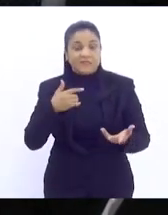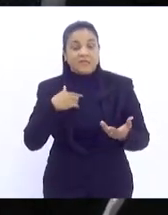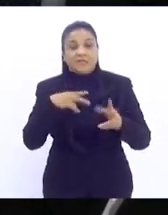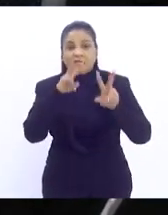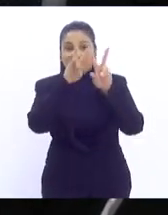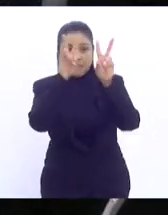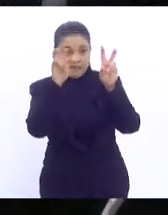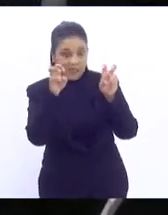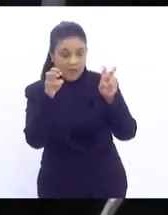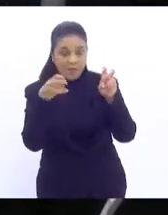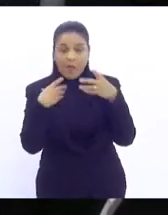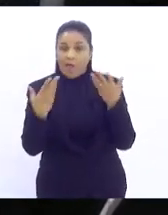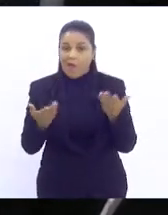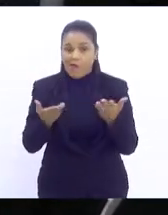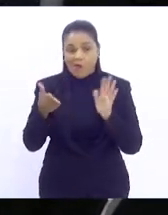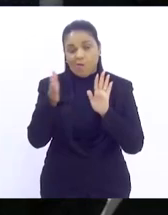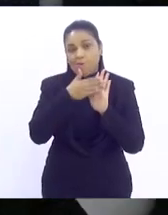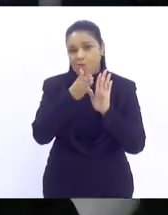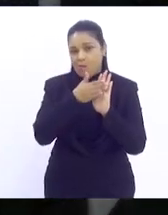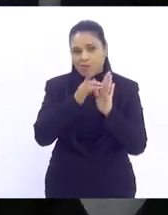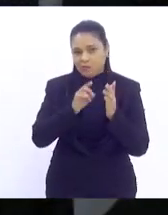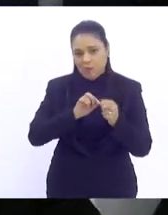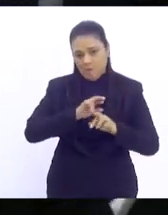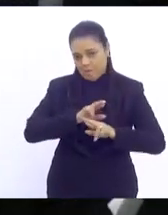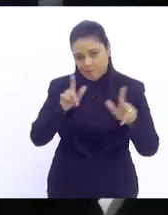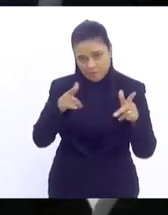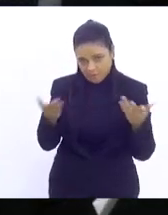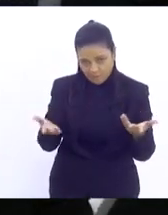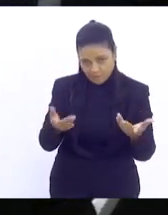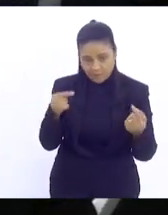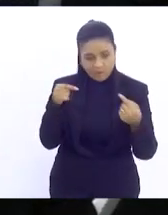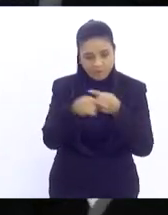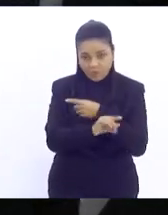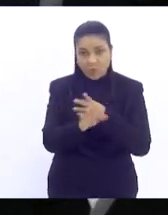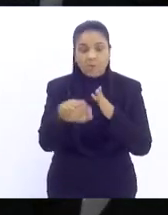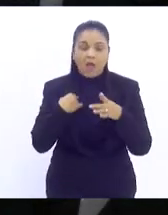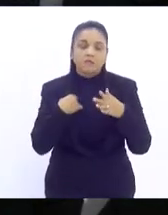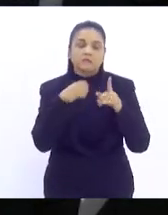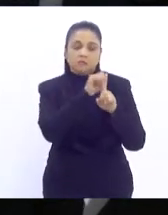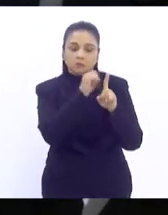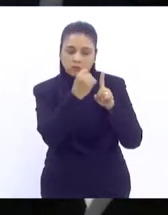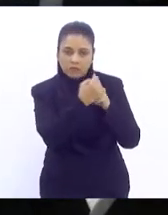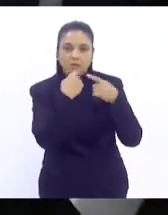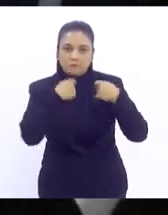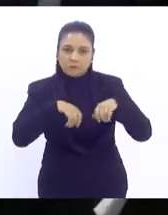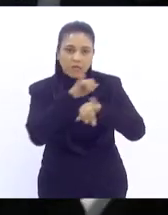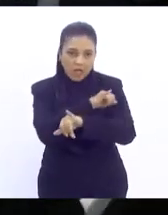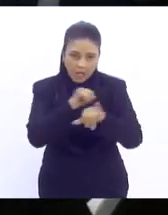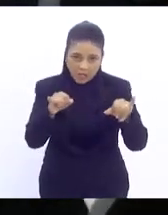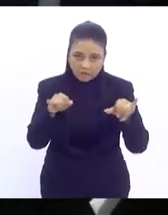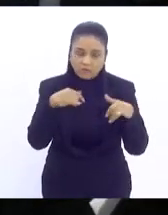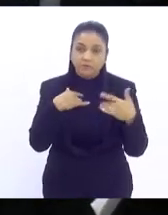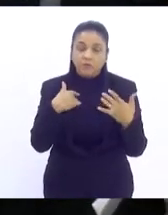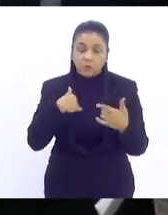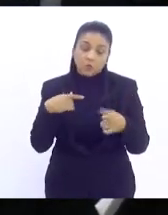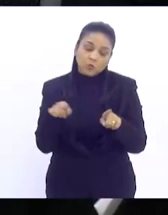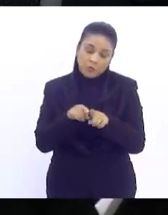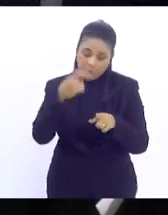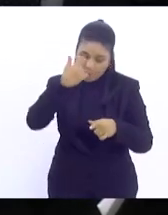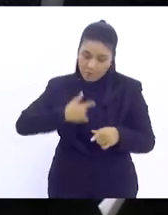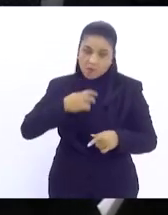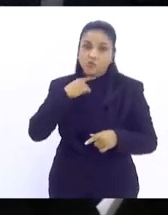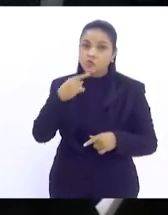hora proposto acho que a gente deve uma satisfação a sociedade minhas dúvidas também foram